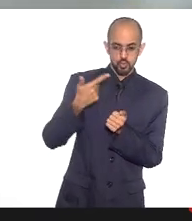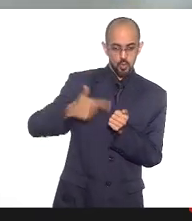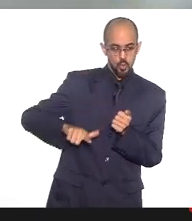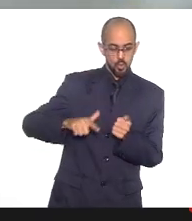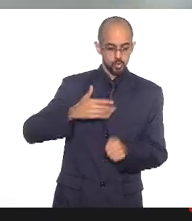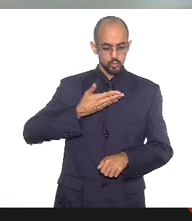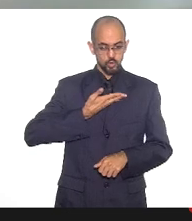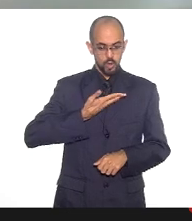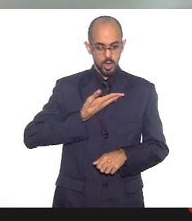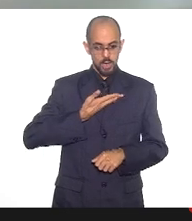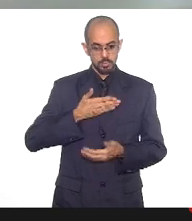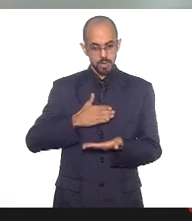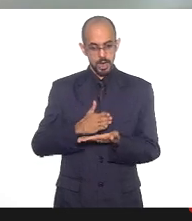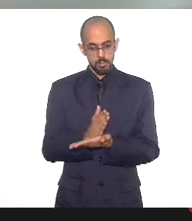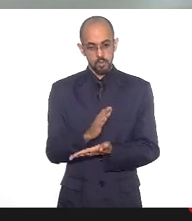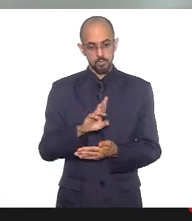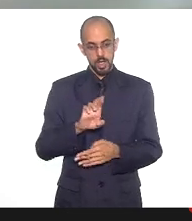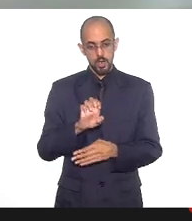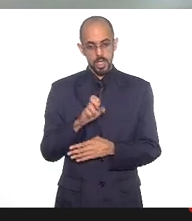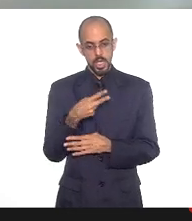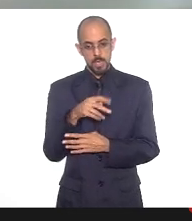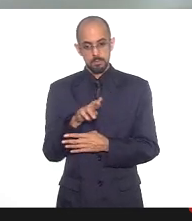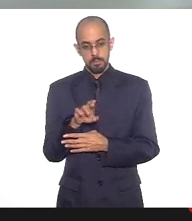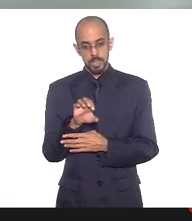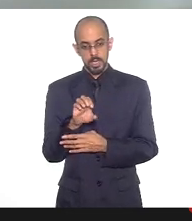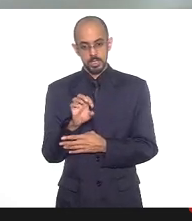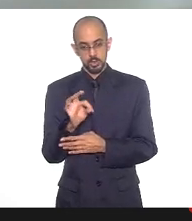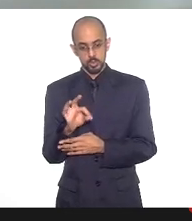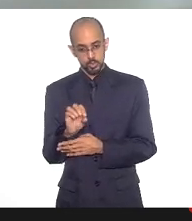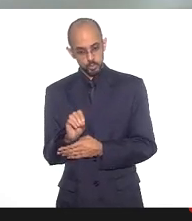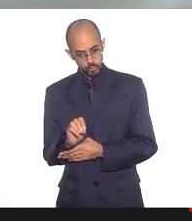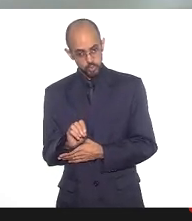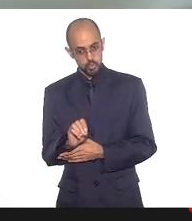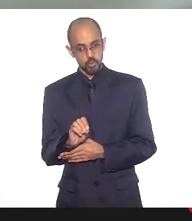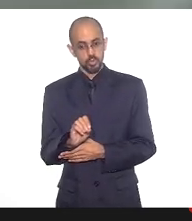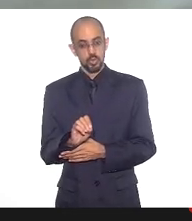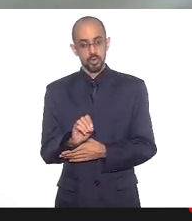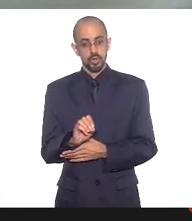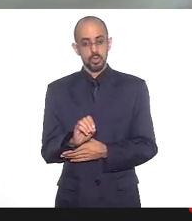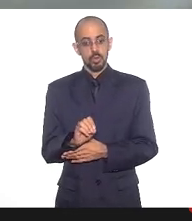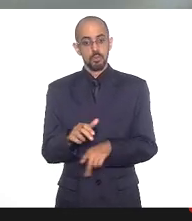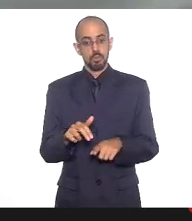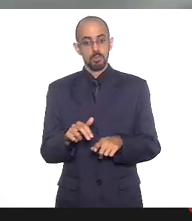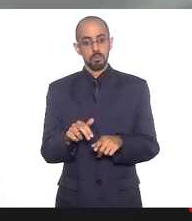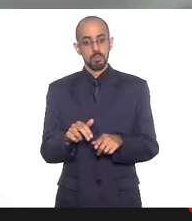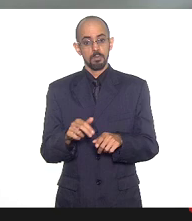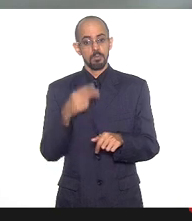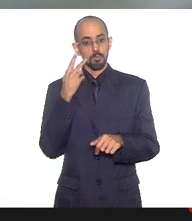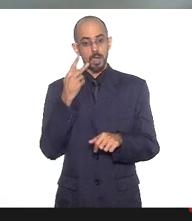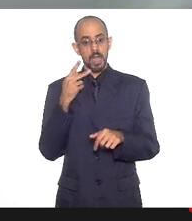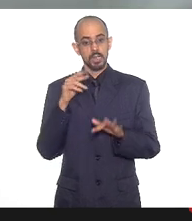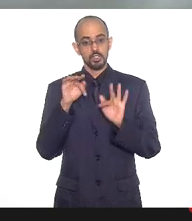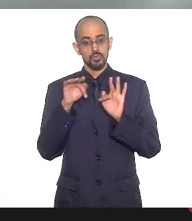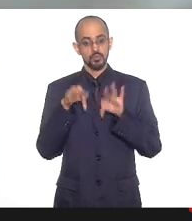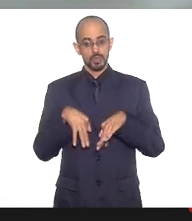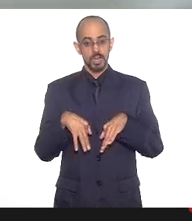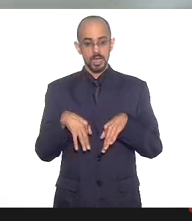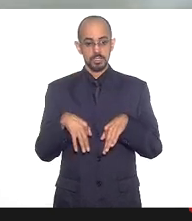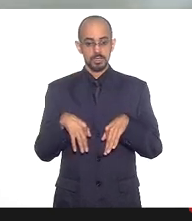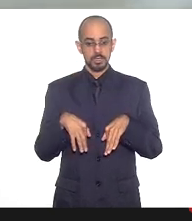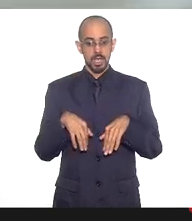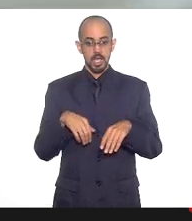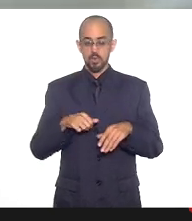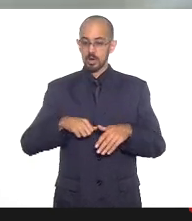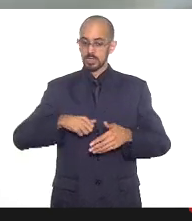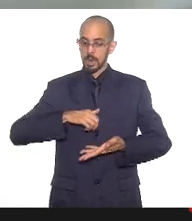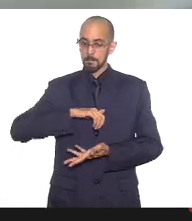para aprovar esse Repetro Industrialização, exatamente para acabar com essa